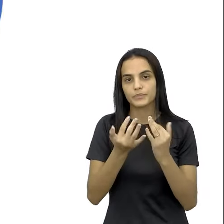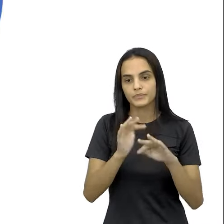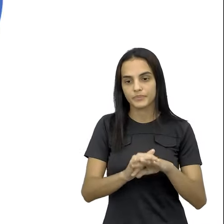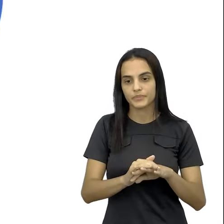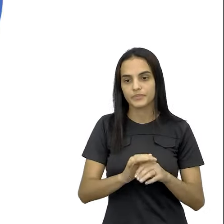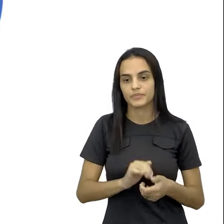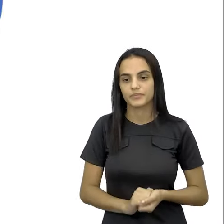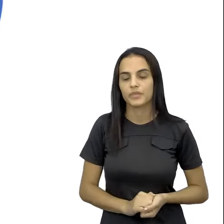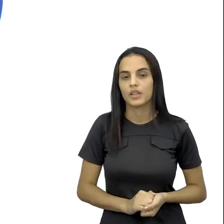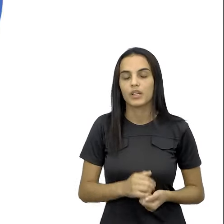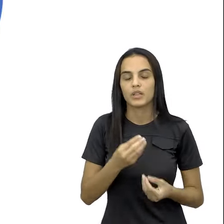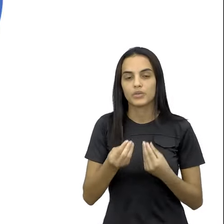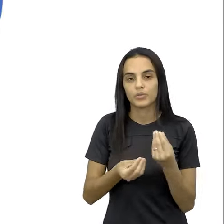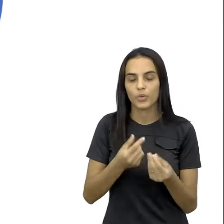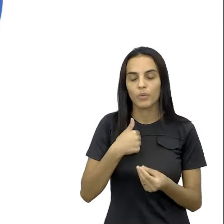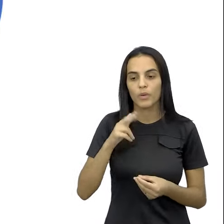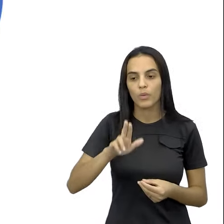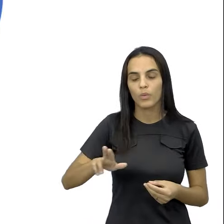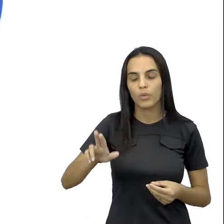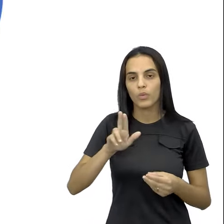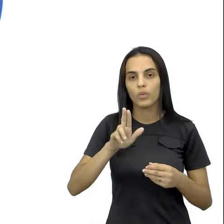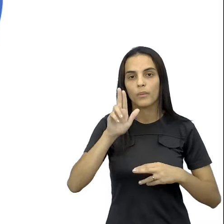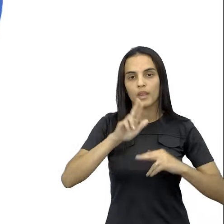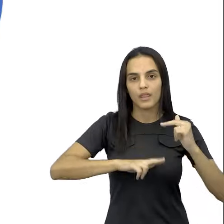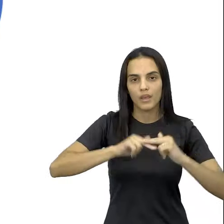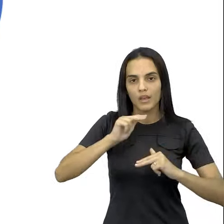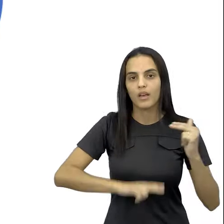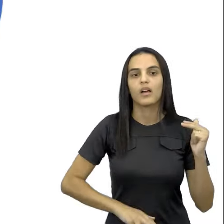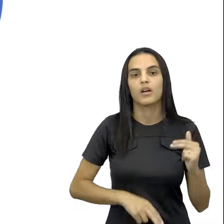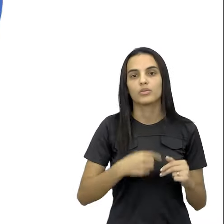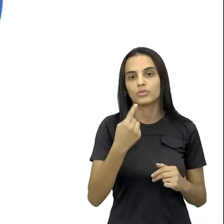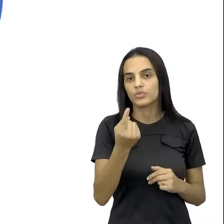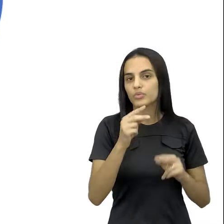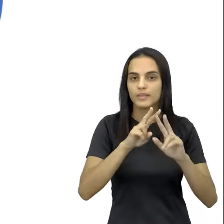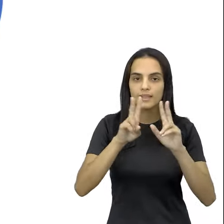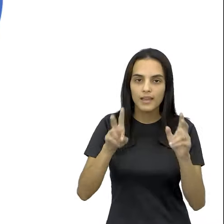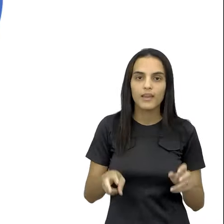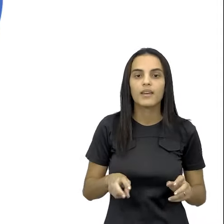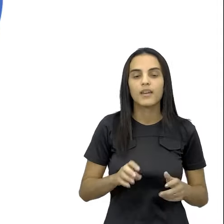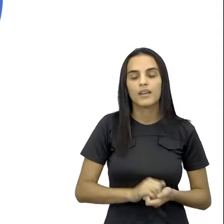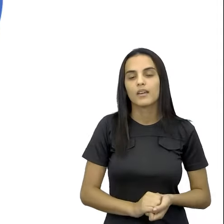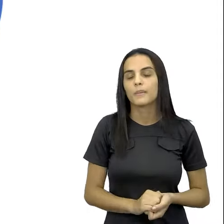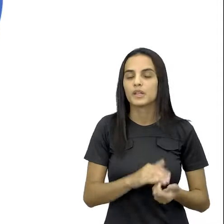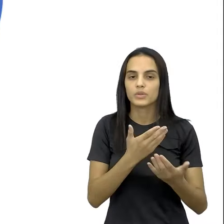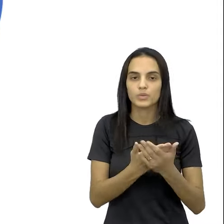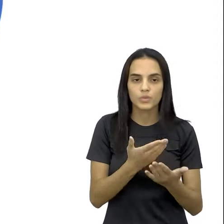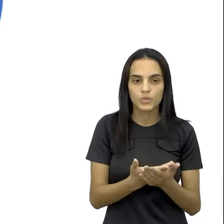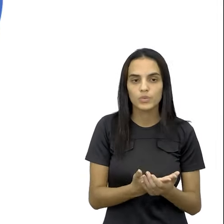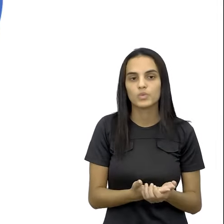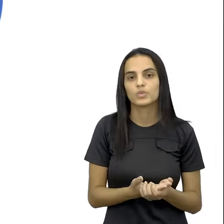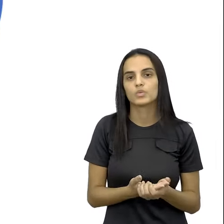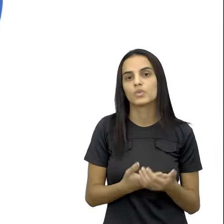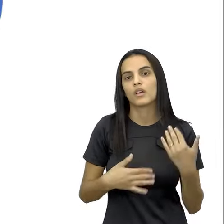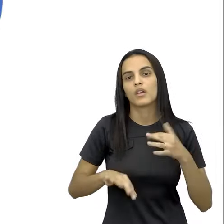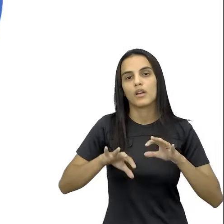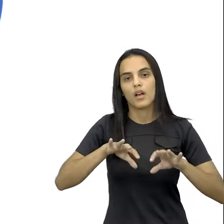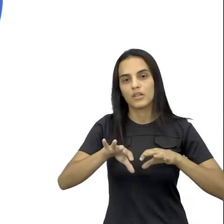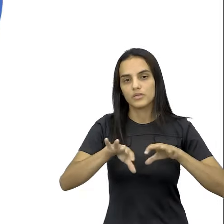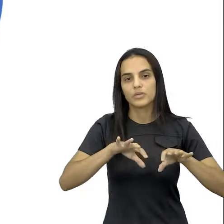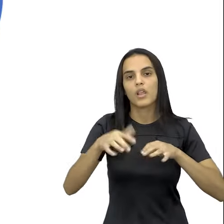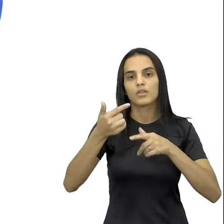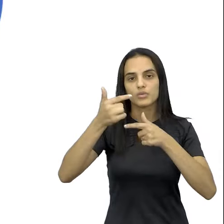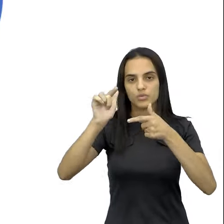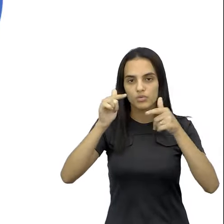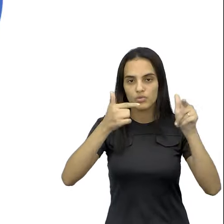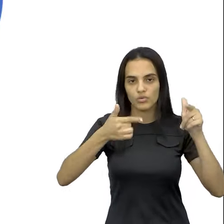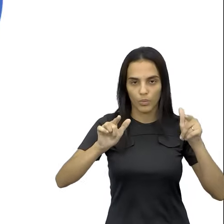matemática, né? De como que eu uso ferramentas, às vezes, de um tema ou de um campo aí de estudo, né? Que articulado com os outros